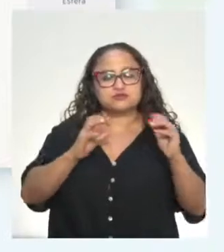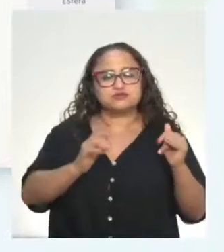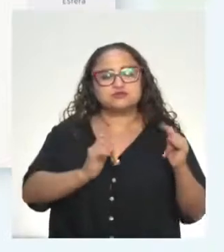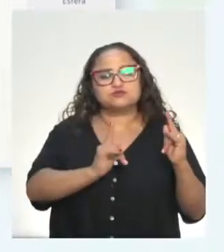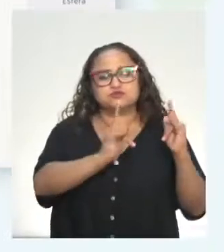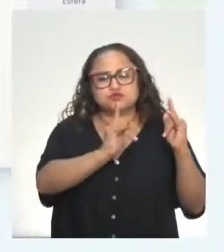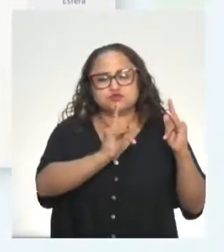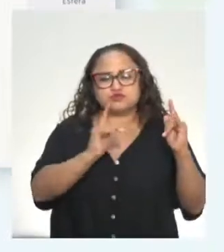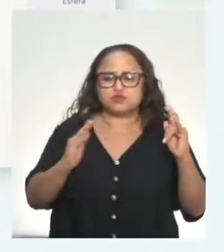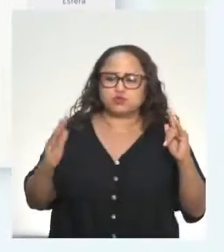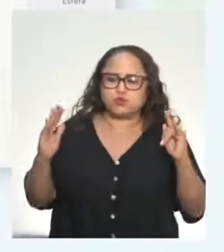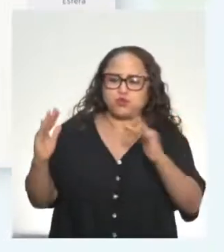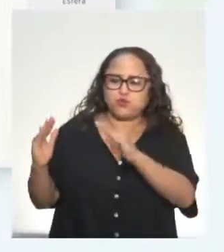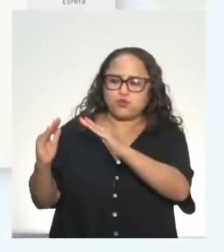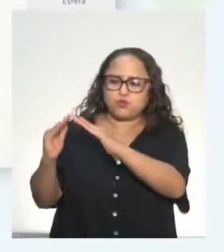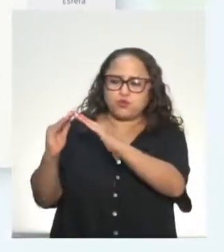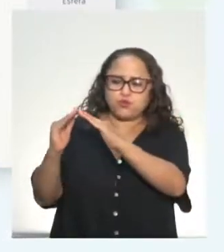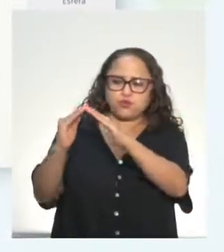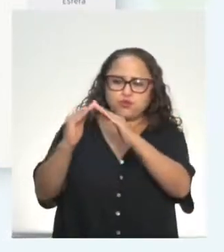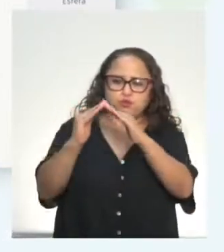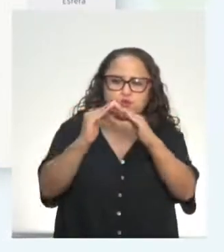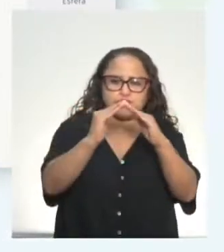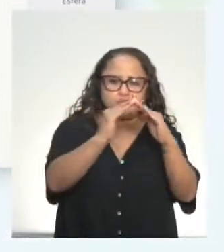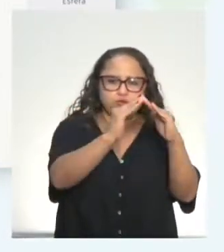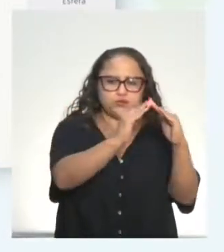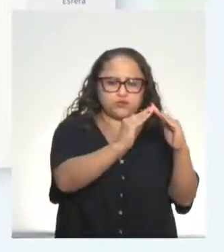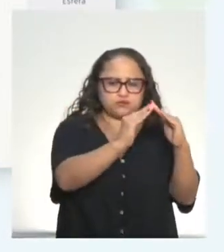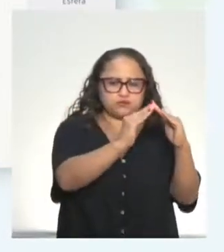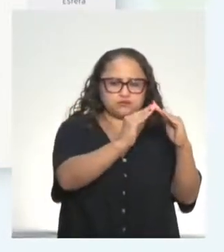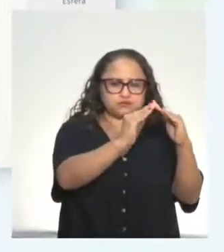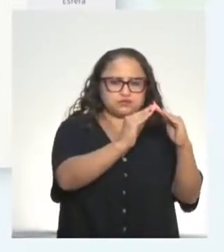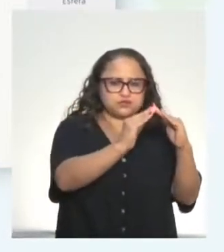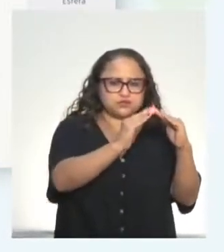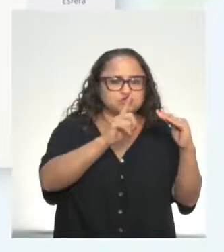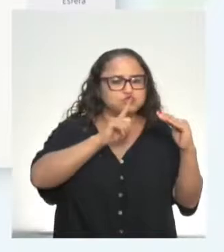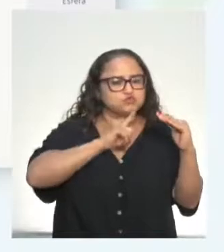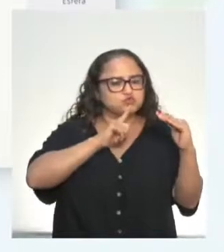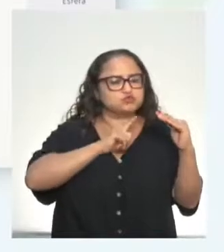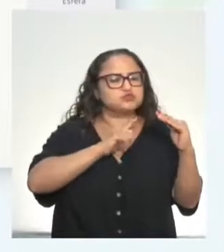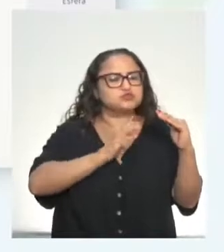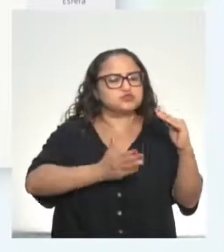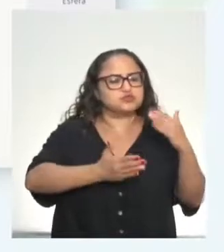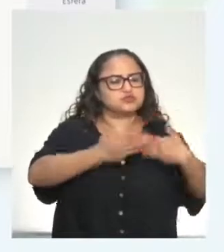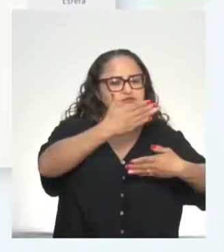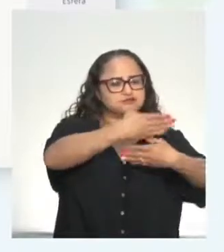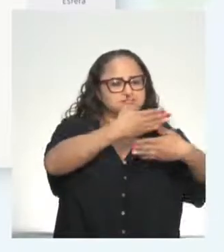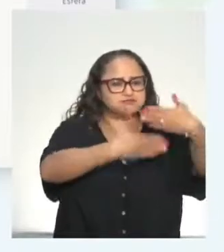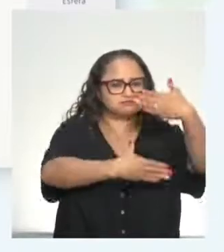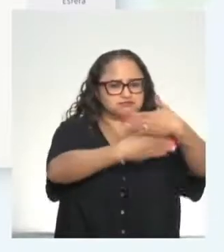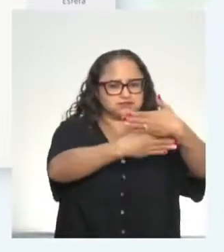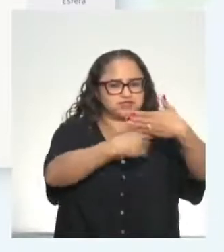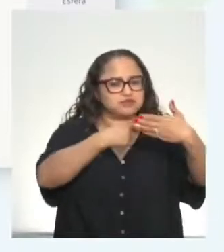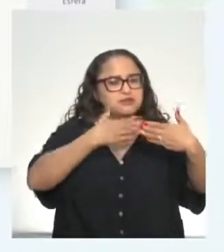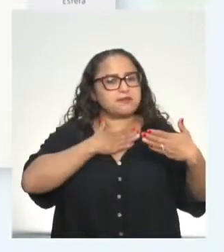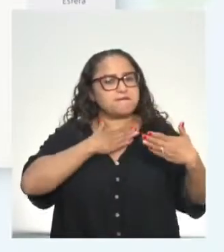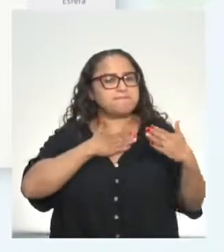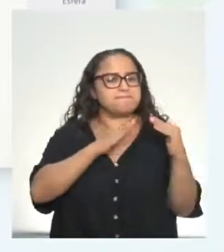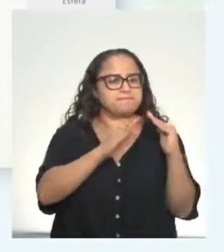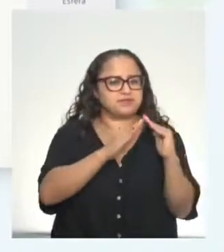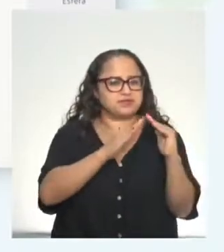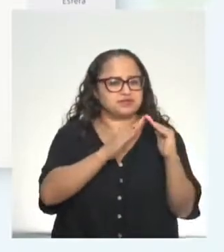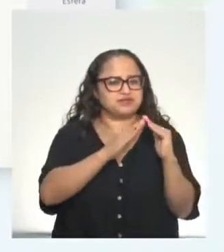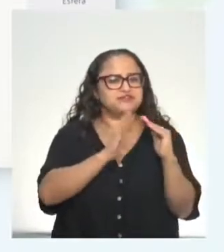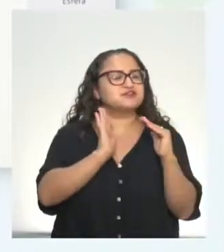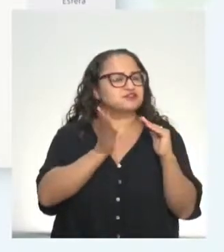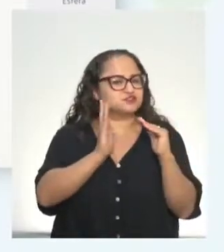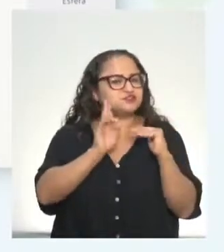telhado alinhado com as paredes aqui do que vai ser a minha casa? Bom, eu já até usei a palavra,